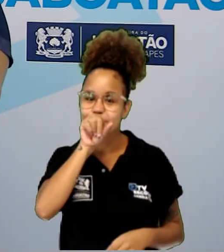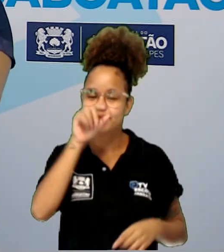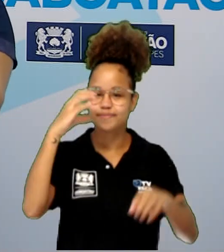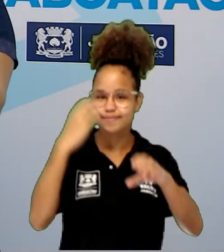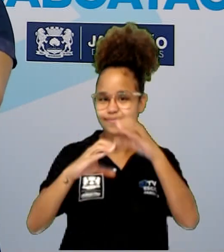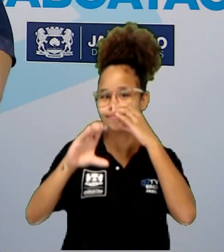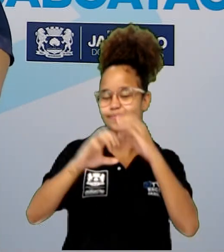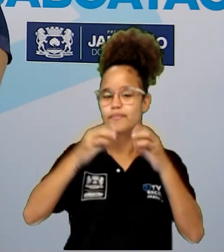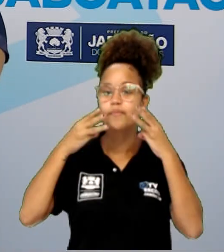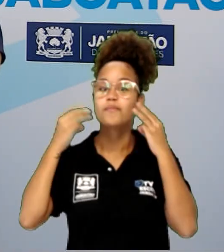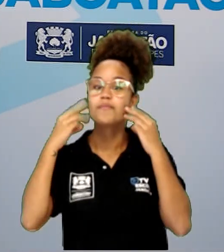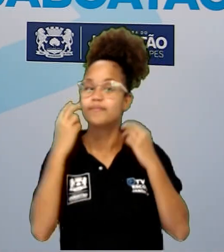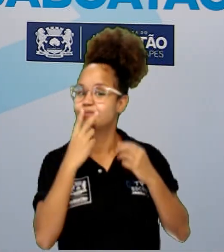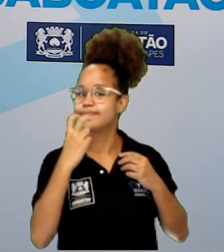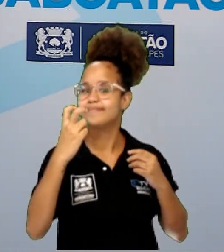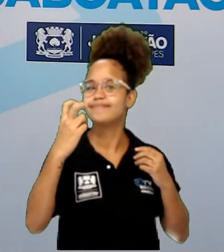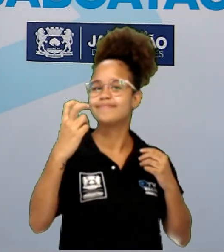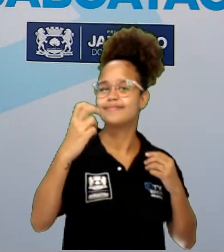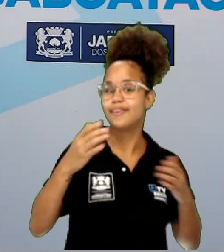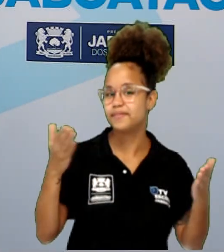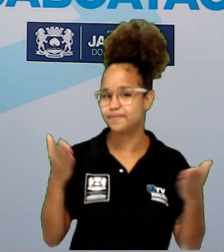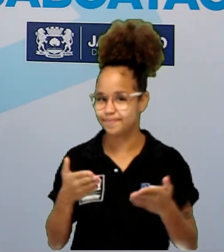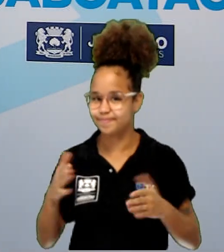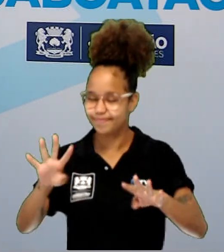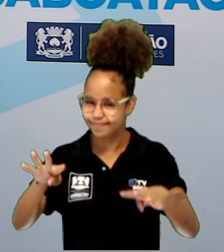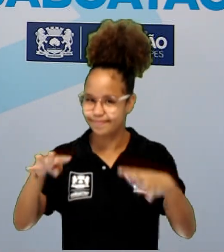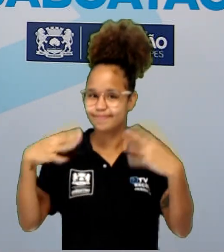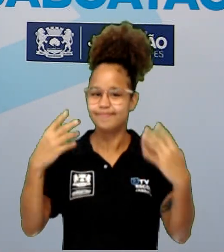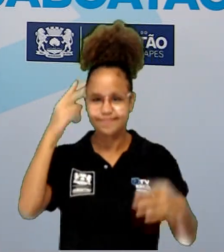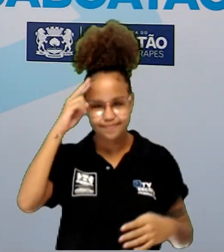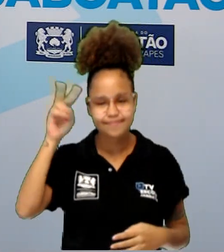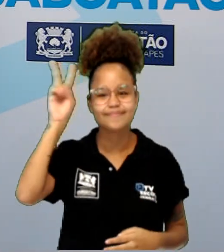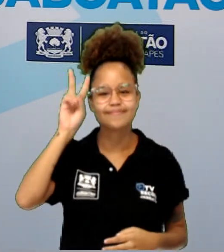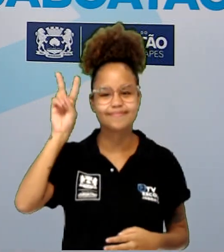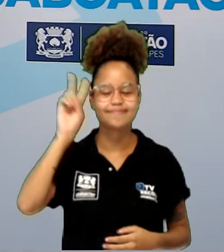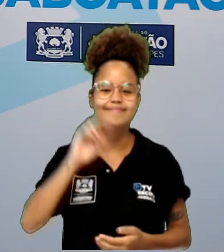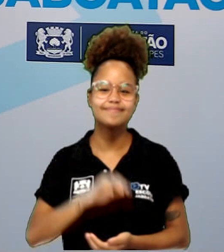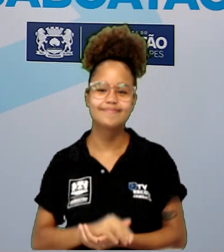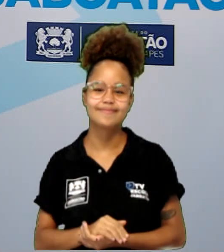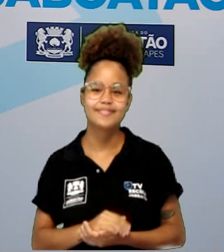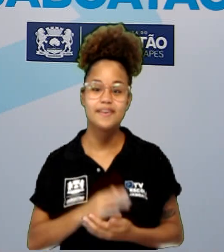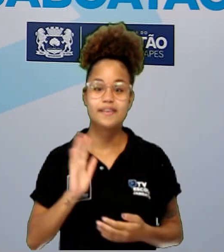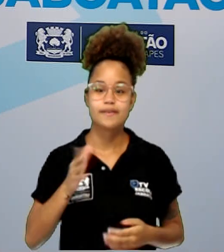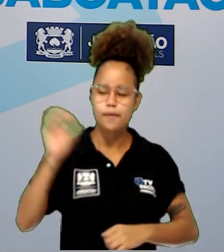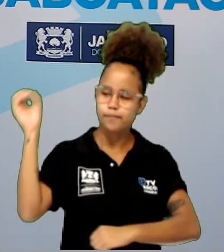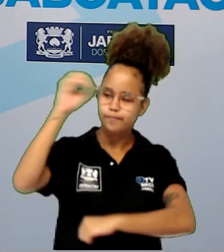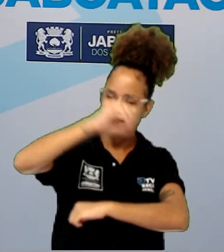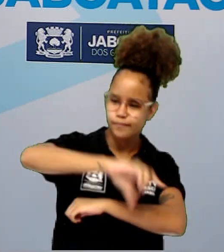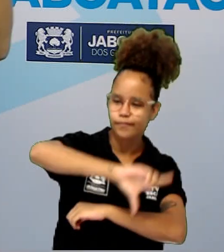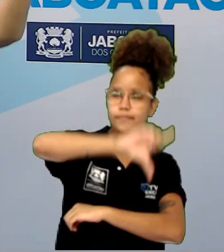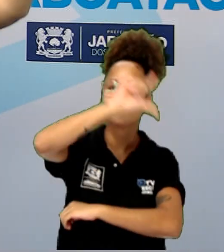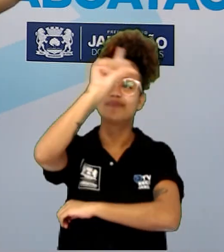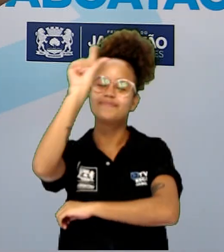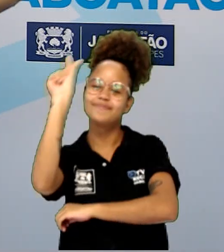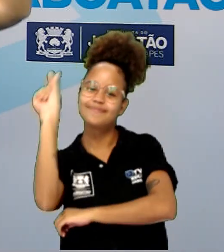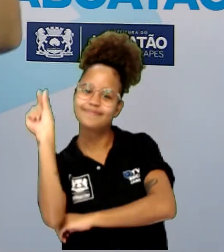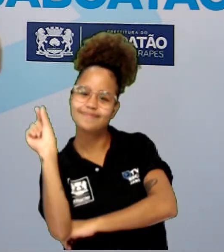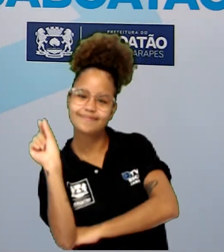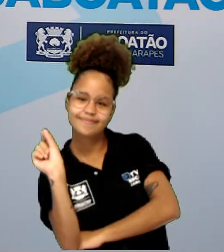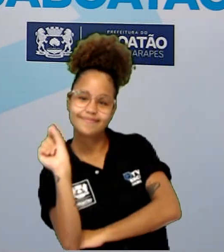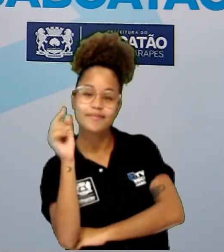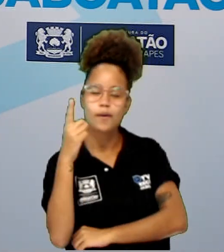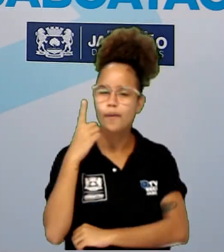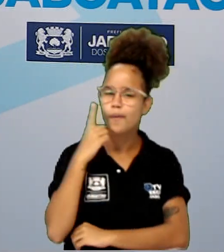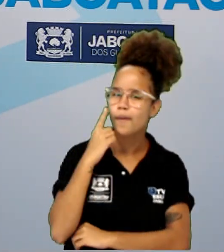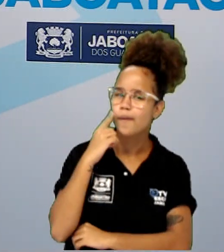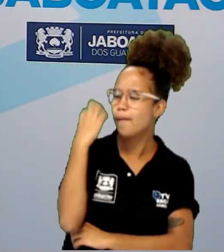galo canta, o gato mia, vamos parar pra ouvir uma poesia. Já vai o sol, já vem a lua,